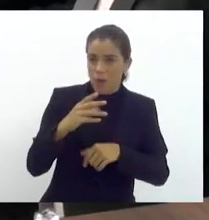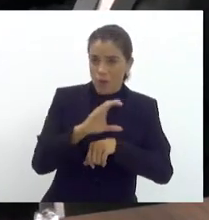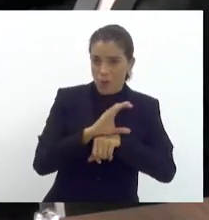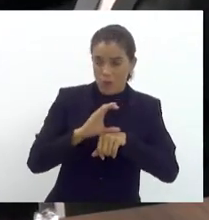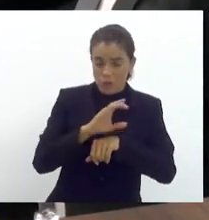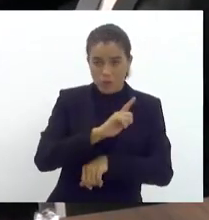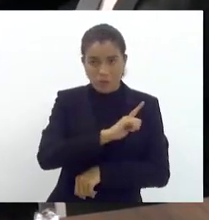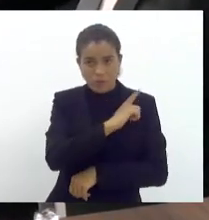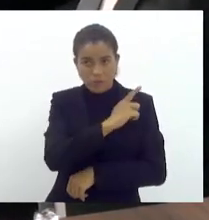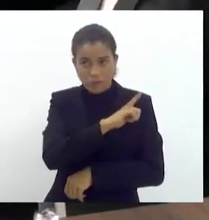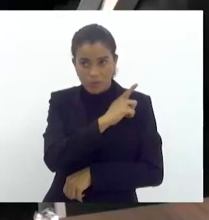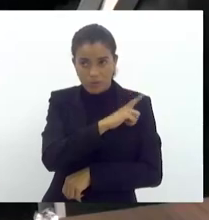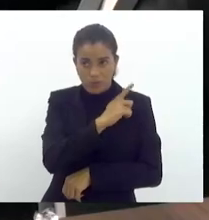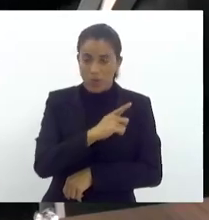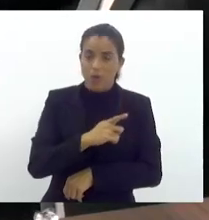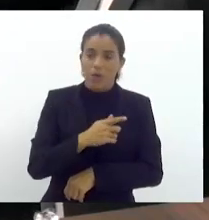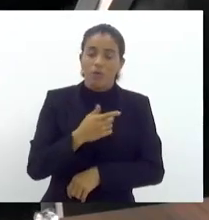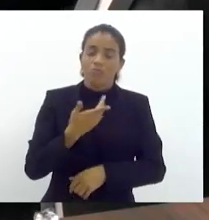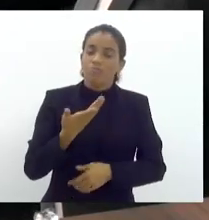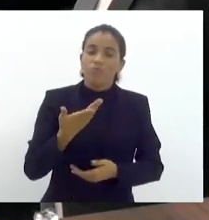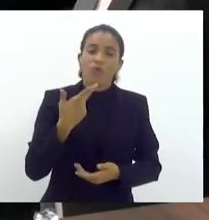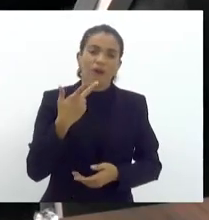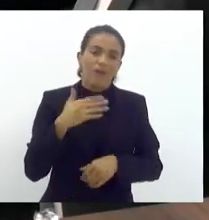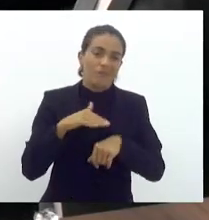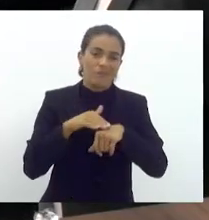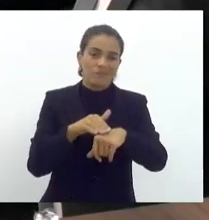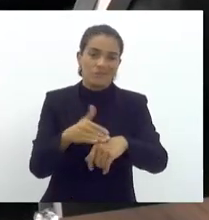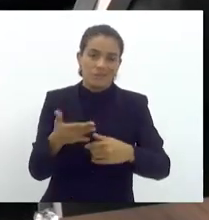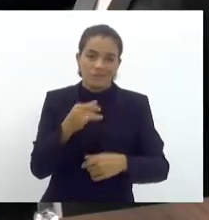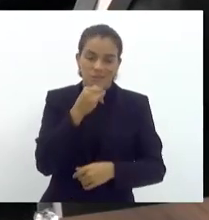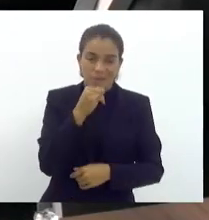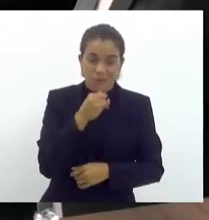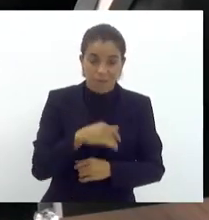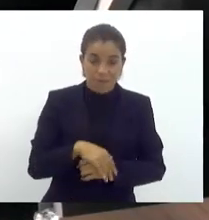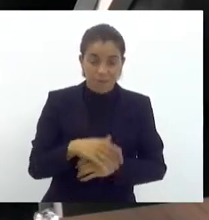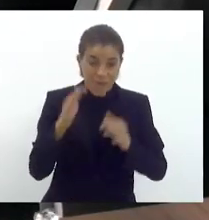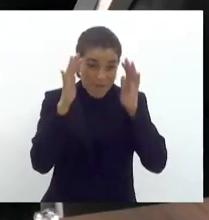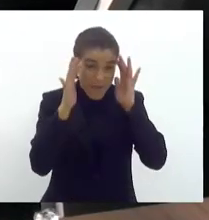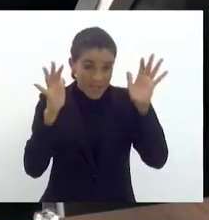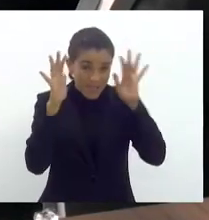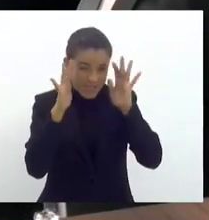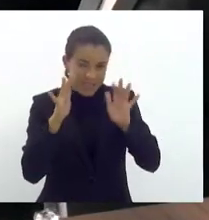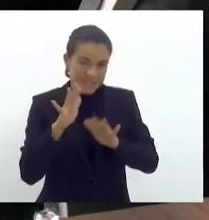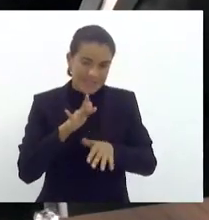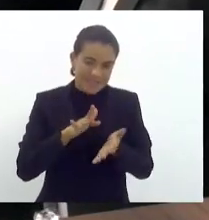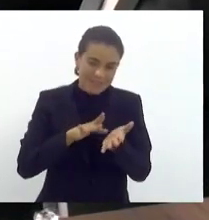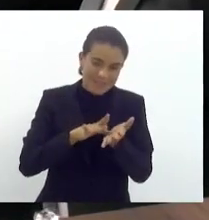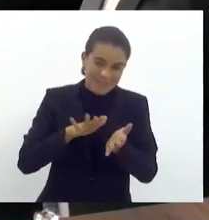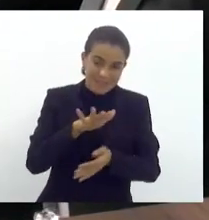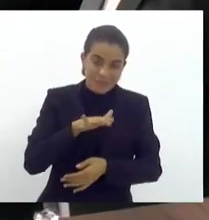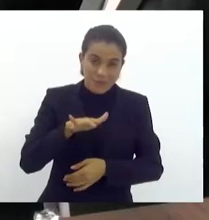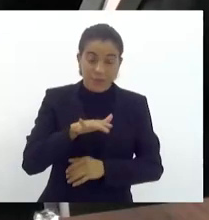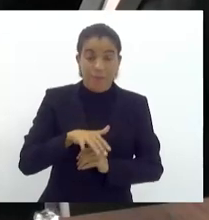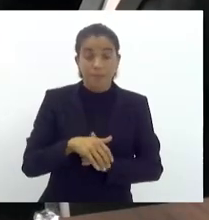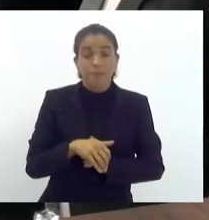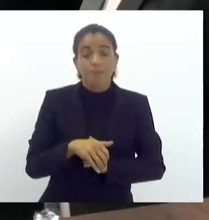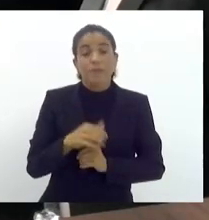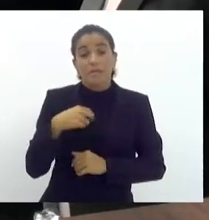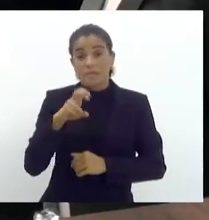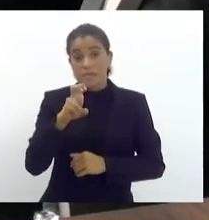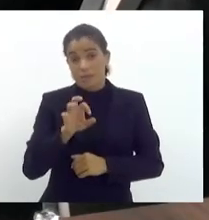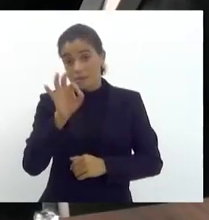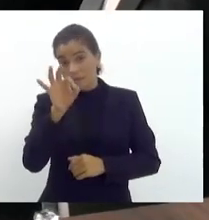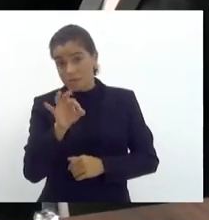gestor ele não vai dizer assim imagine um conselho de gestor assim estes